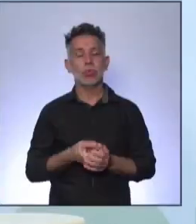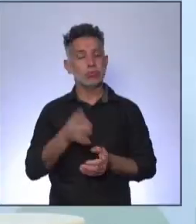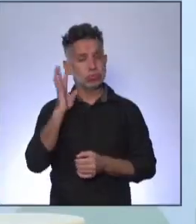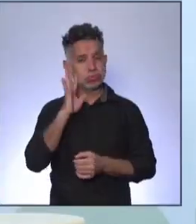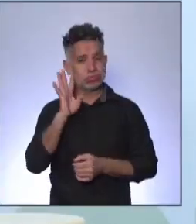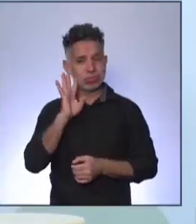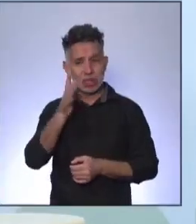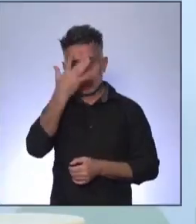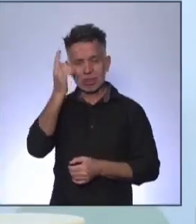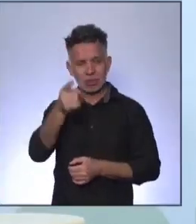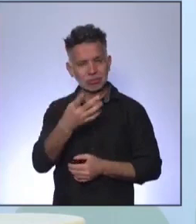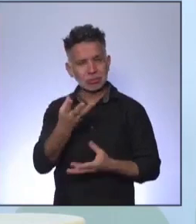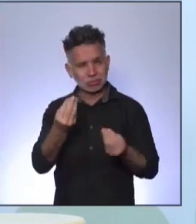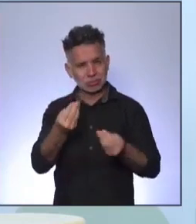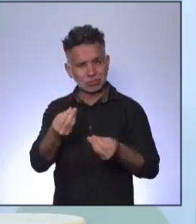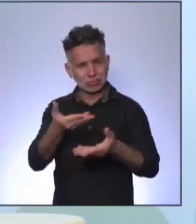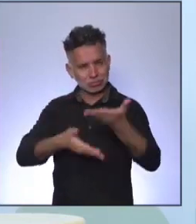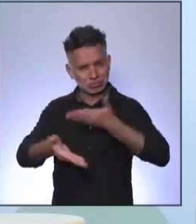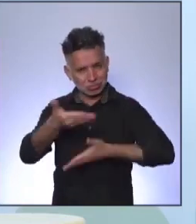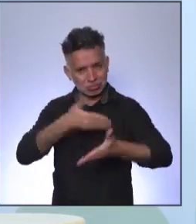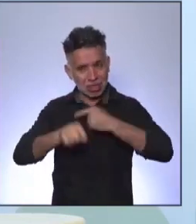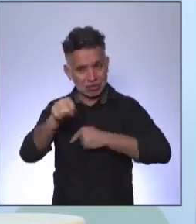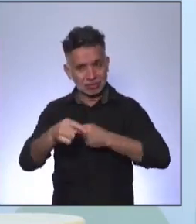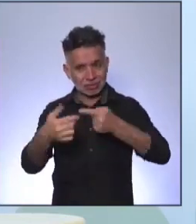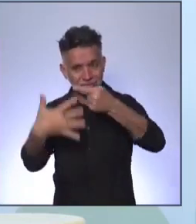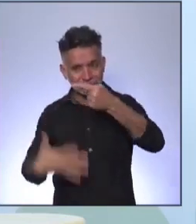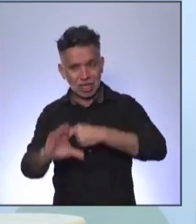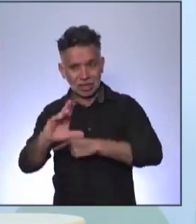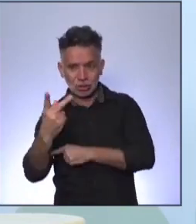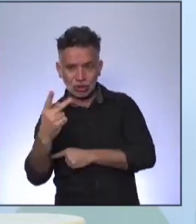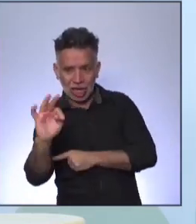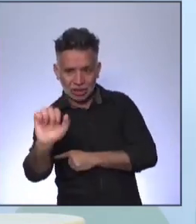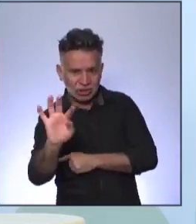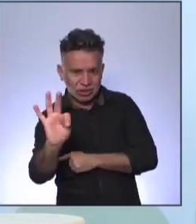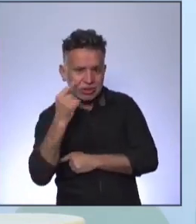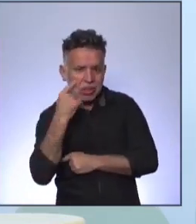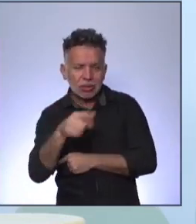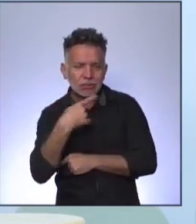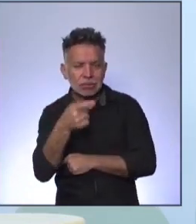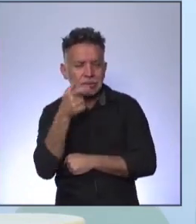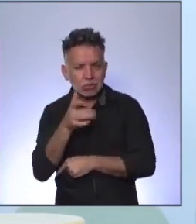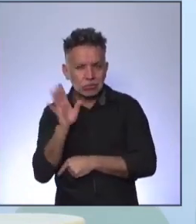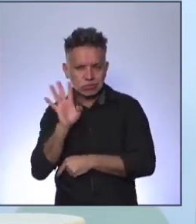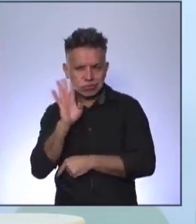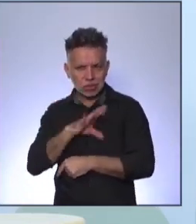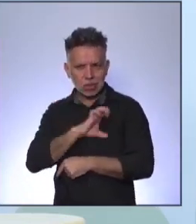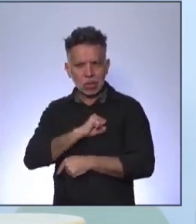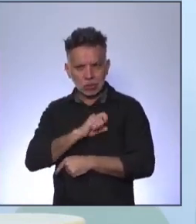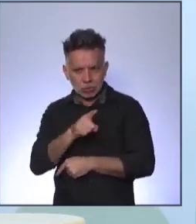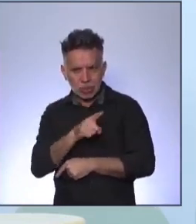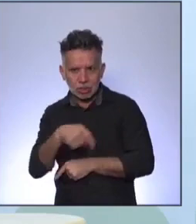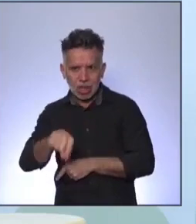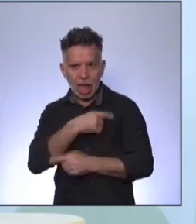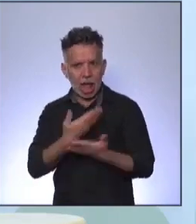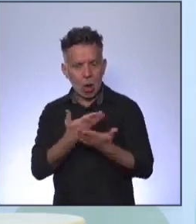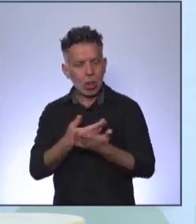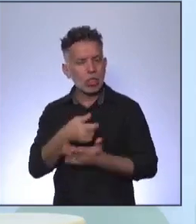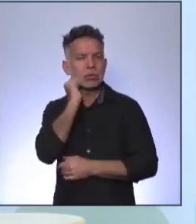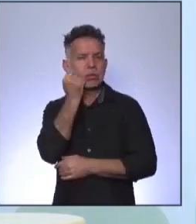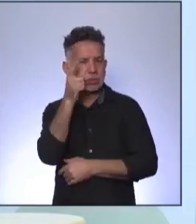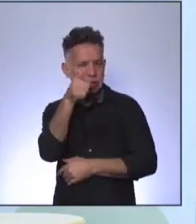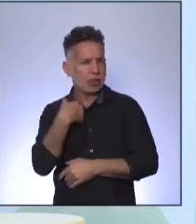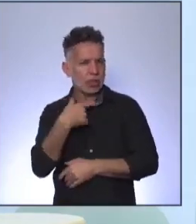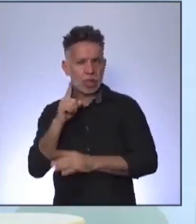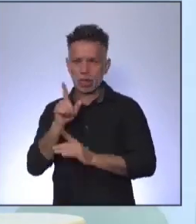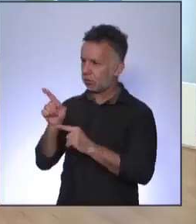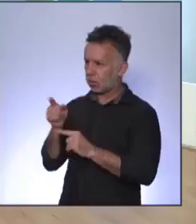legal, pessoal. Muita participação aqui no nosso chat. A gente está gostando de ver. Vocês estão curtindo a aula de ciências. E aí, Beth, o que eles escreveram aí para a gente? Eu vou fazer